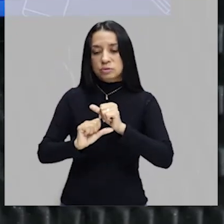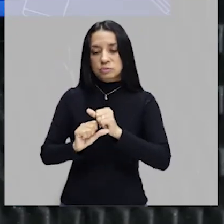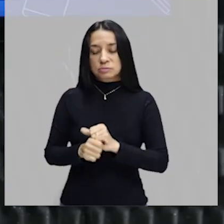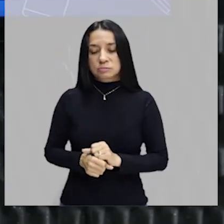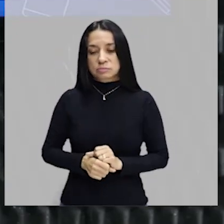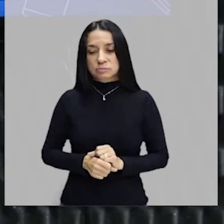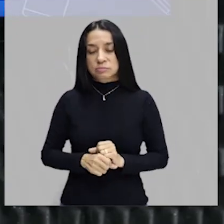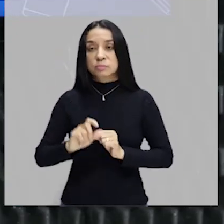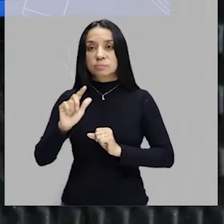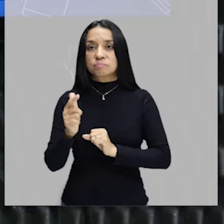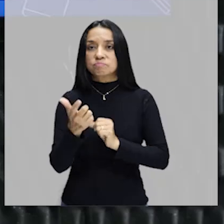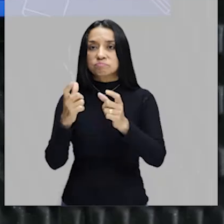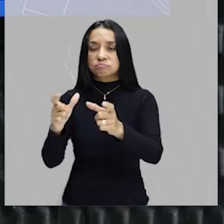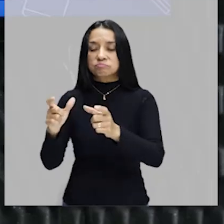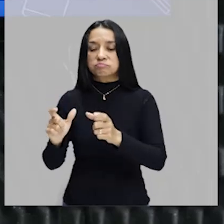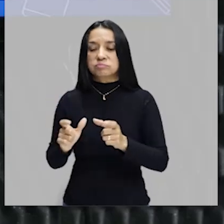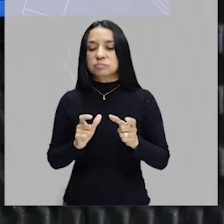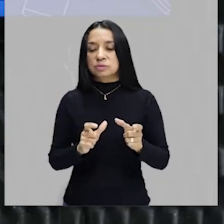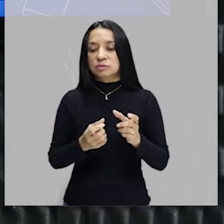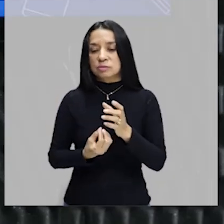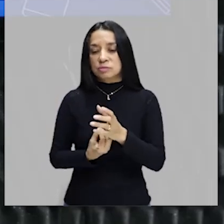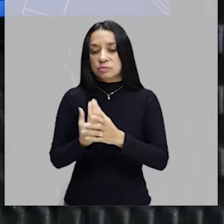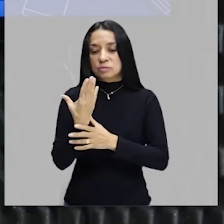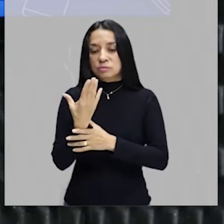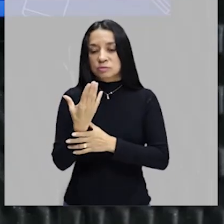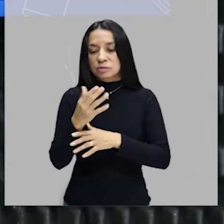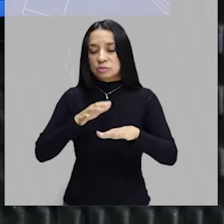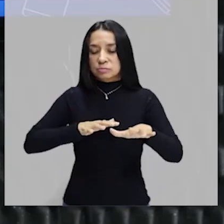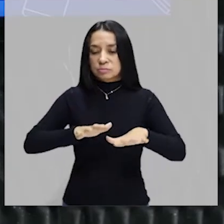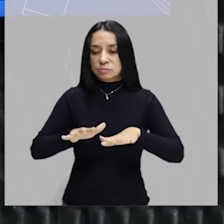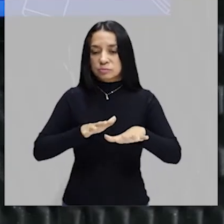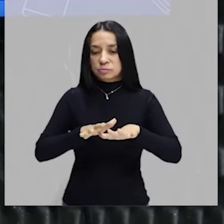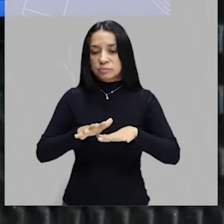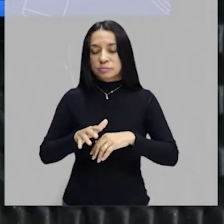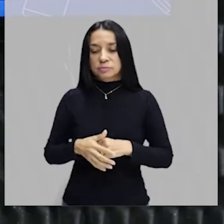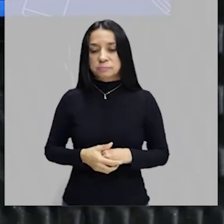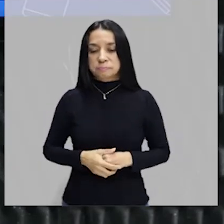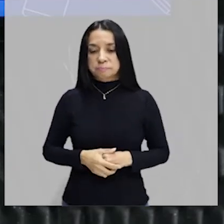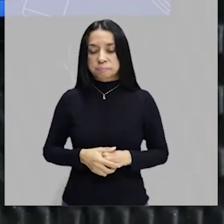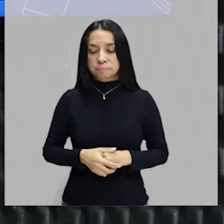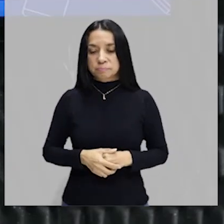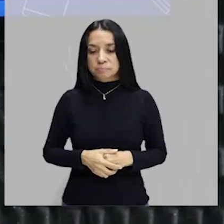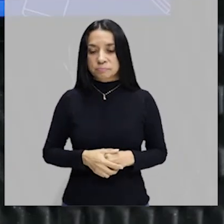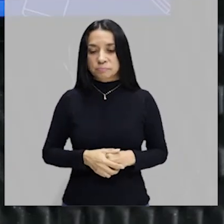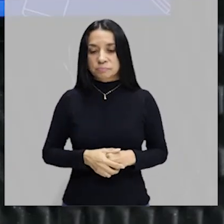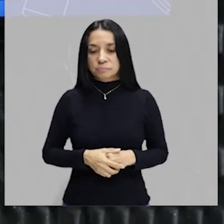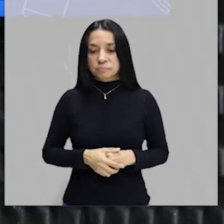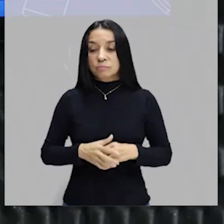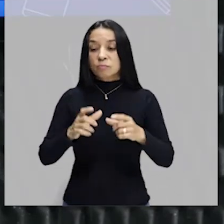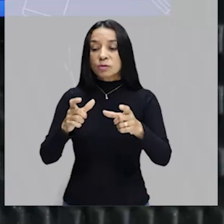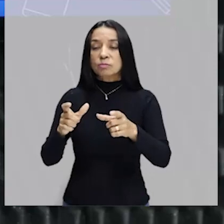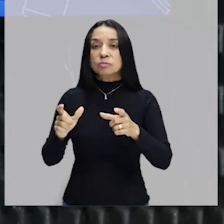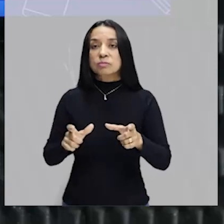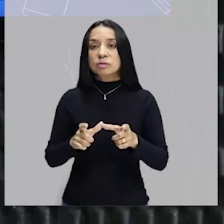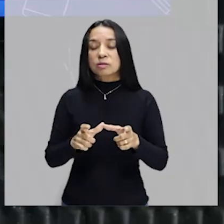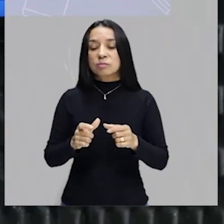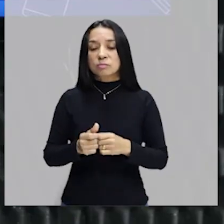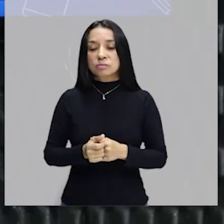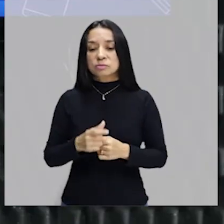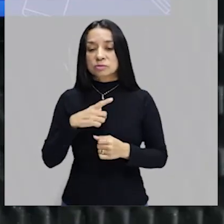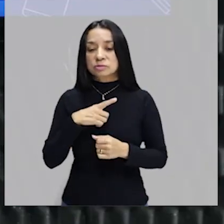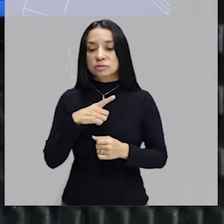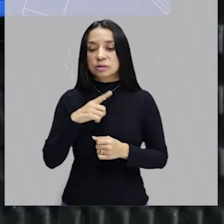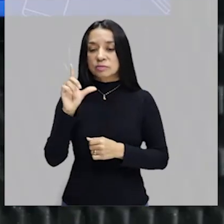outro local que foi gerado pela essa movimentação das placas tectônicas, foi um local onde